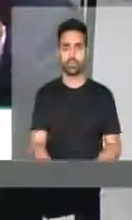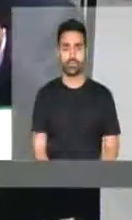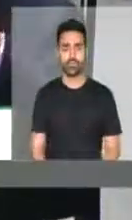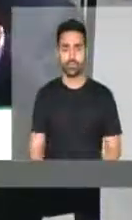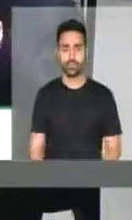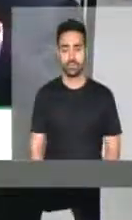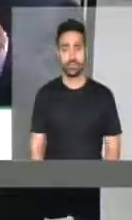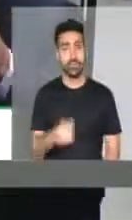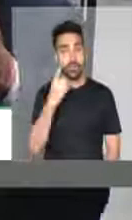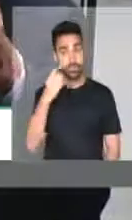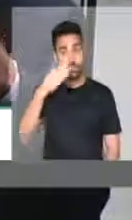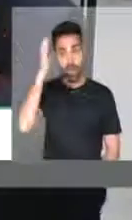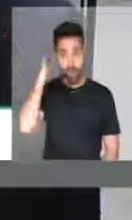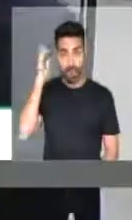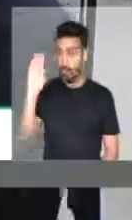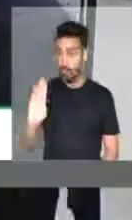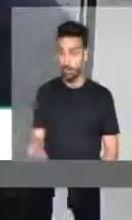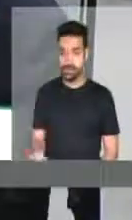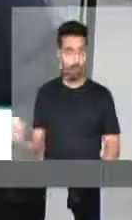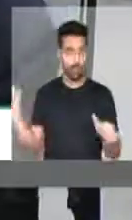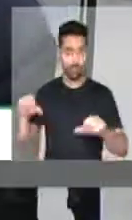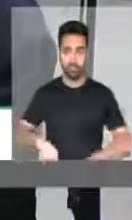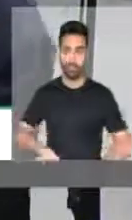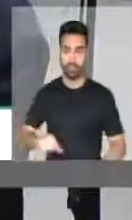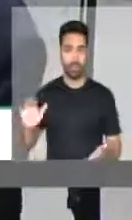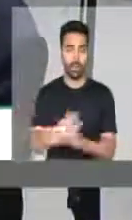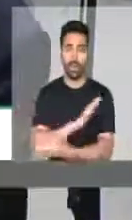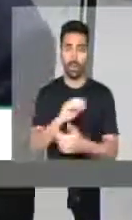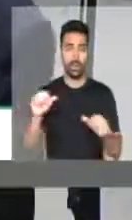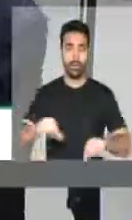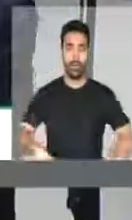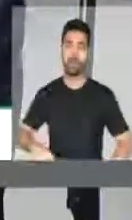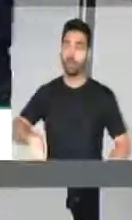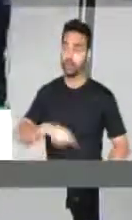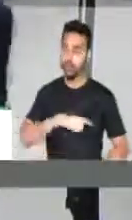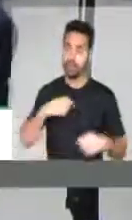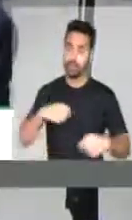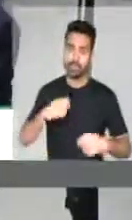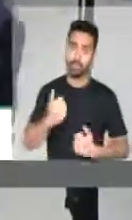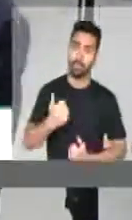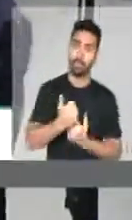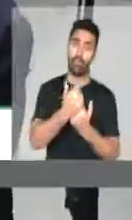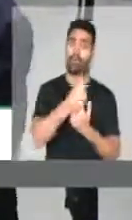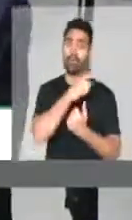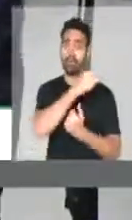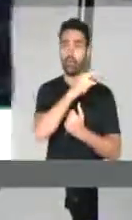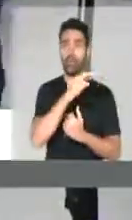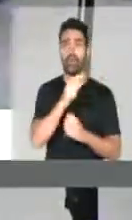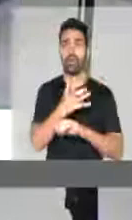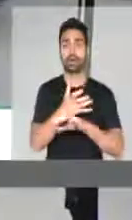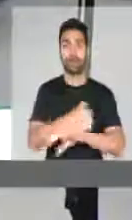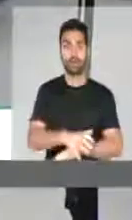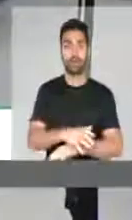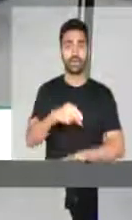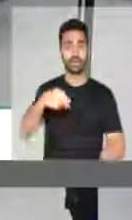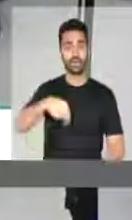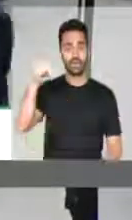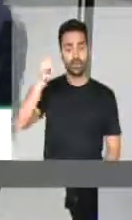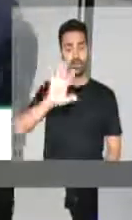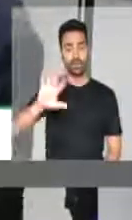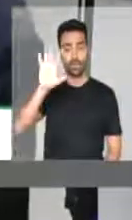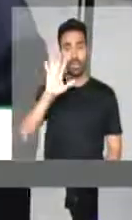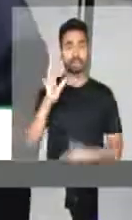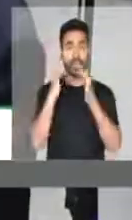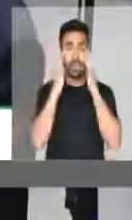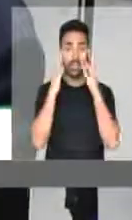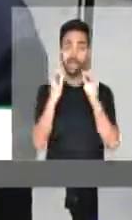Temer! Olha, o Brasil está se acabando! Uma pressão é de apoio para o povo da seca, do Nordeste. Precisamos